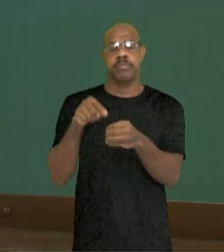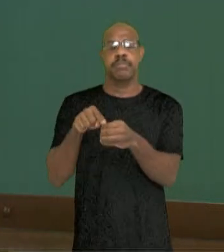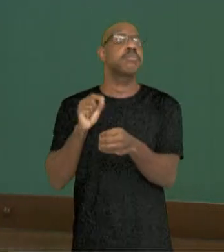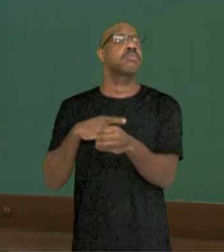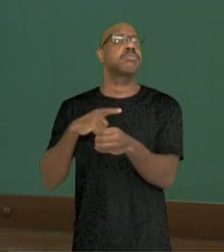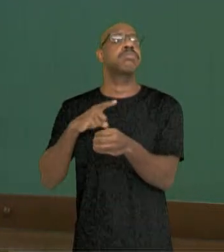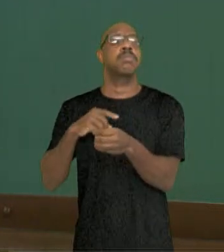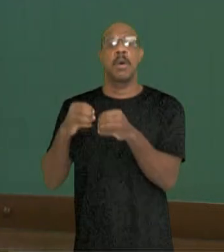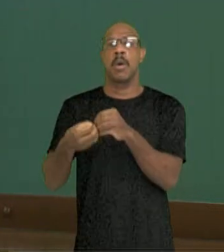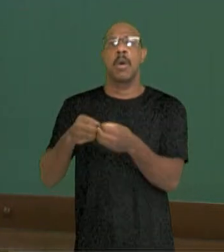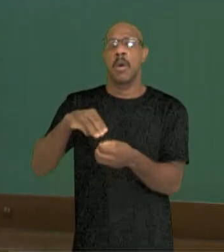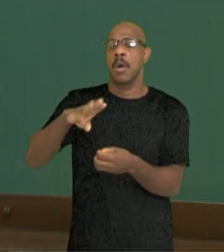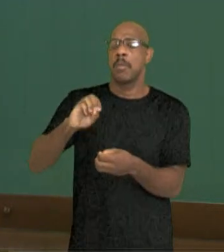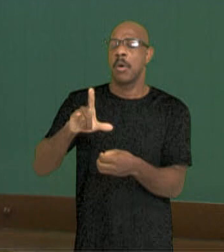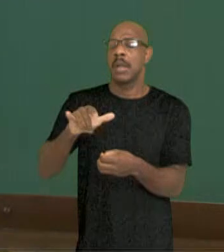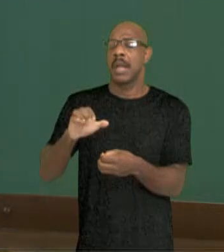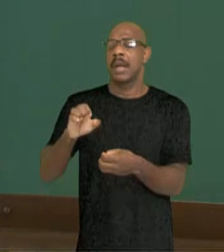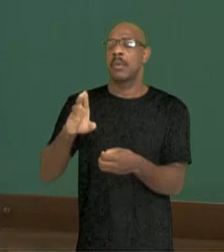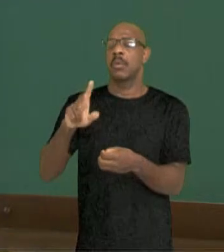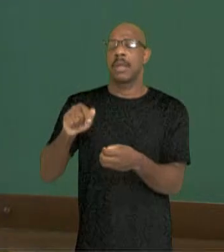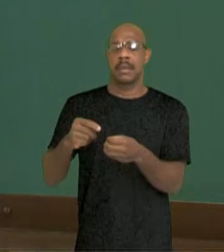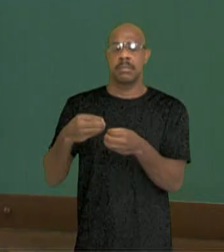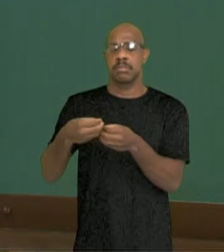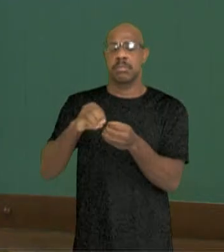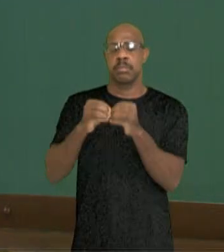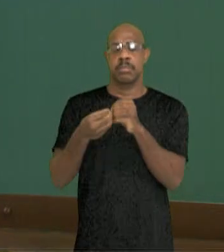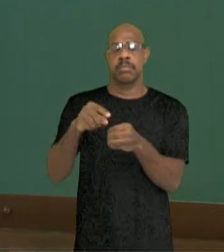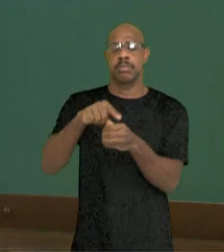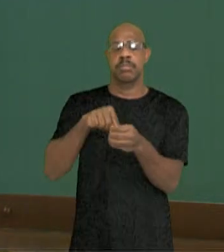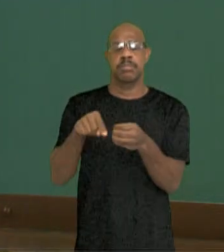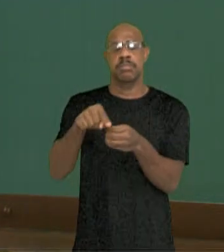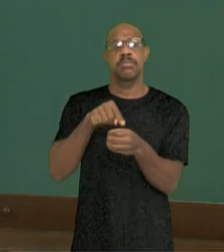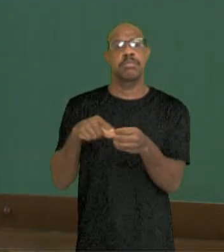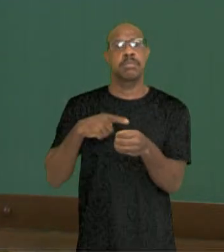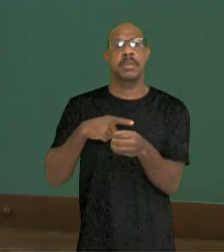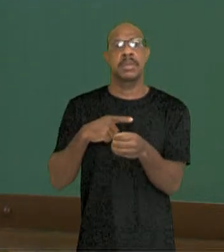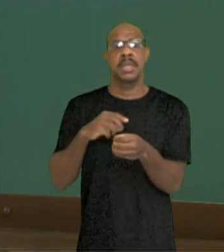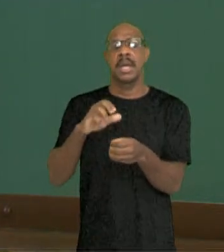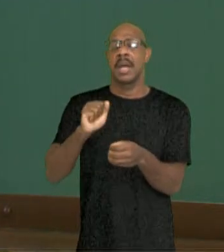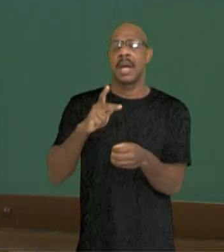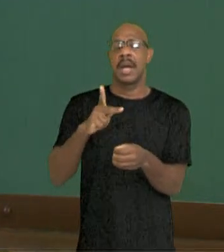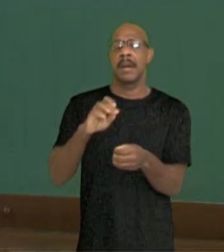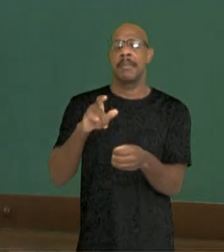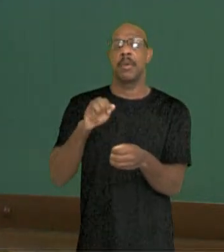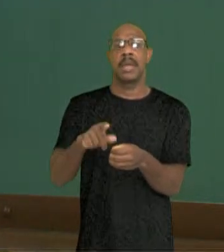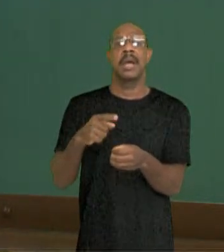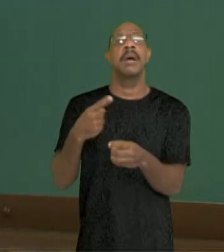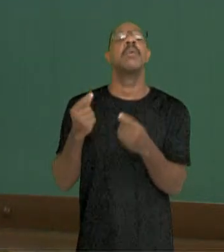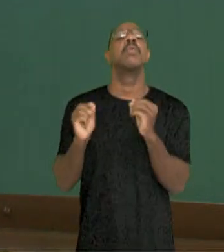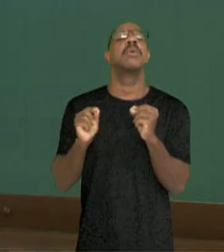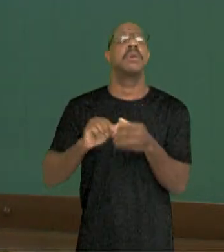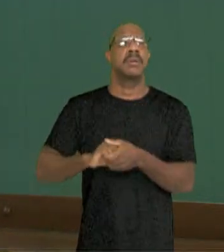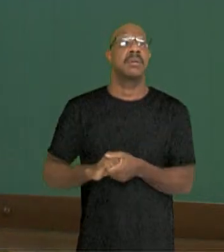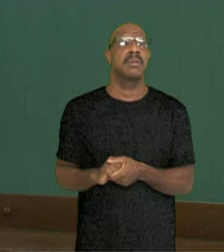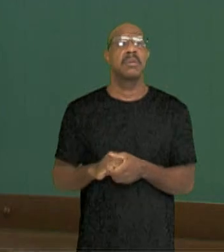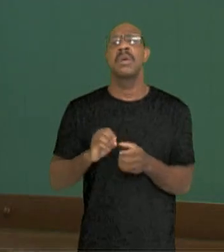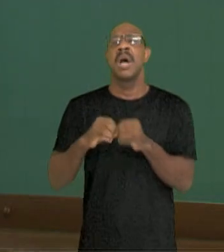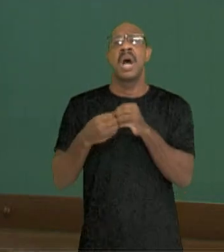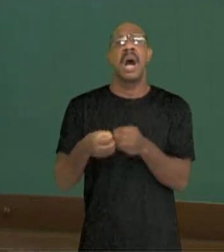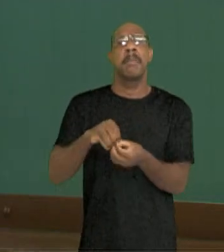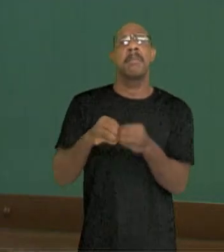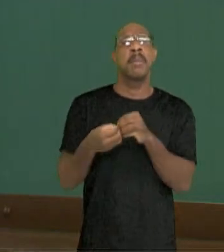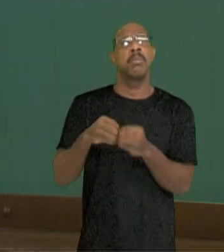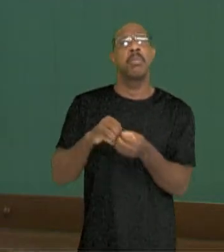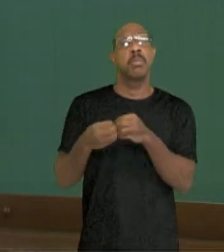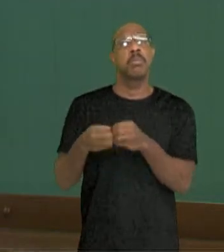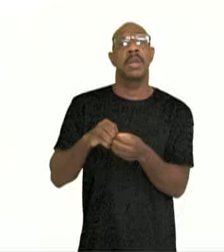eletronegatividade iguais ou semelhantes, nós vamos ter moléculas apolares. Ou seja, professor, o que é uma molécula